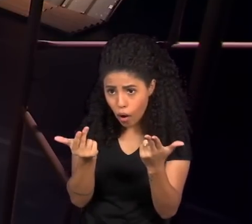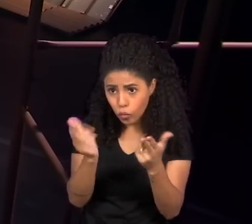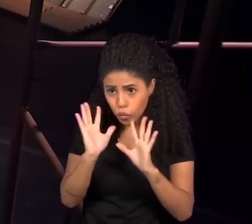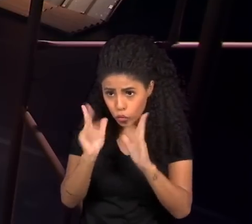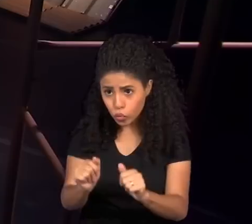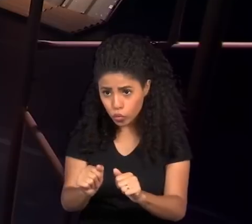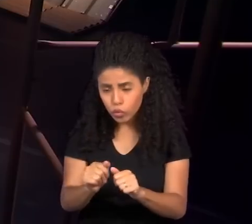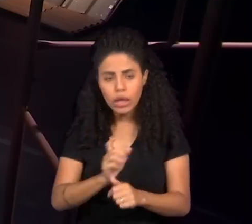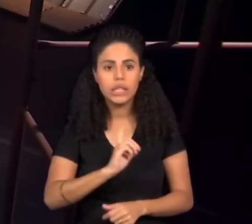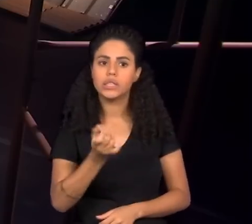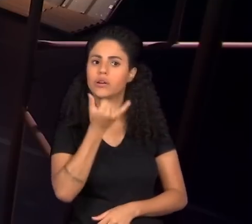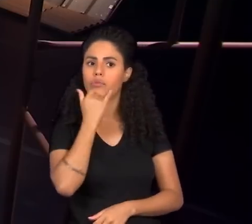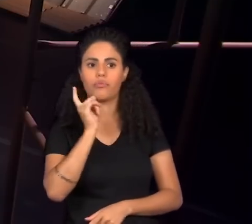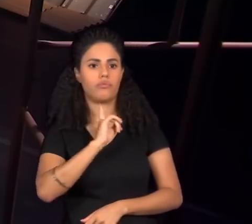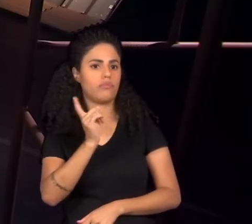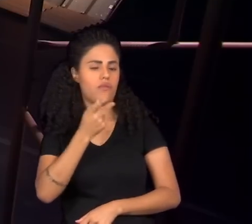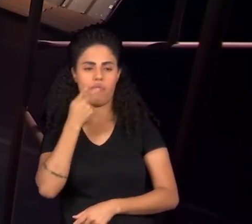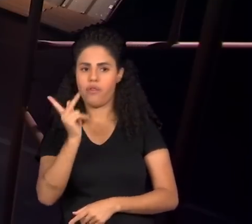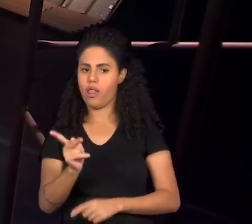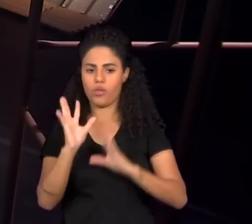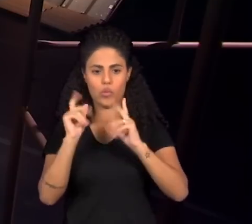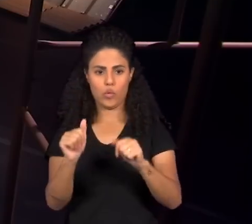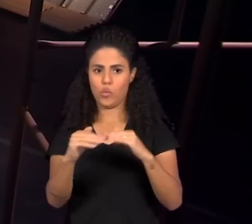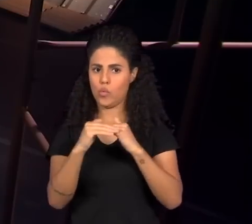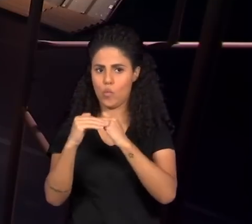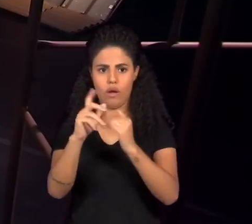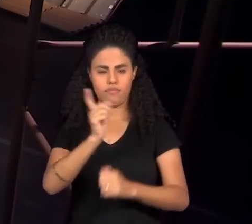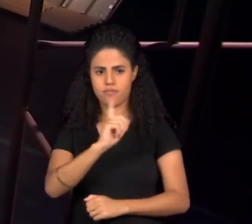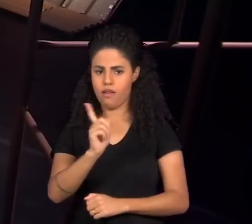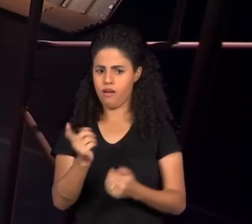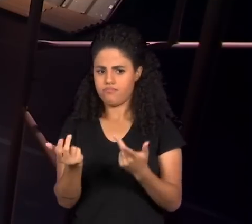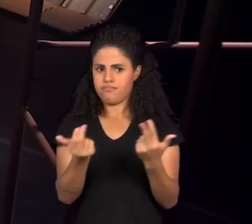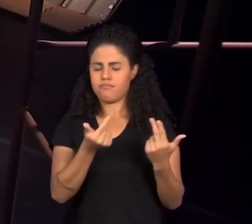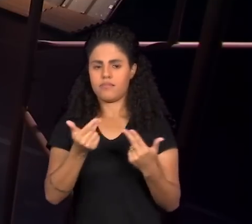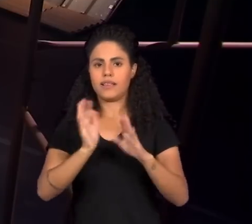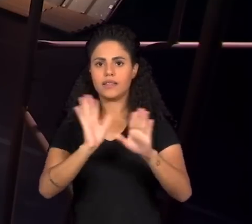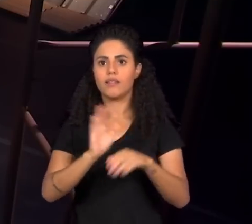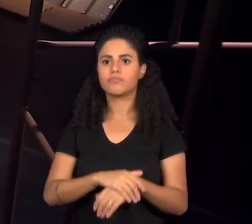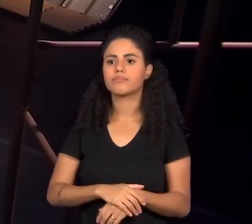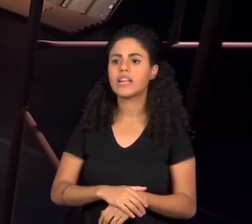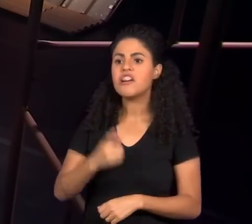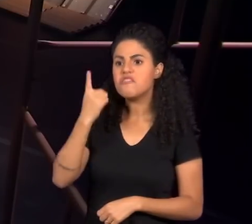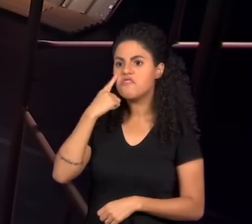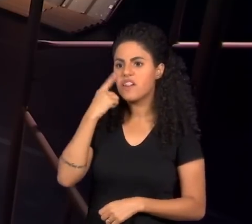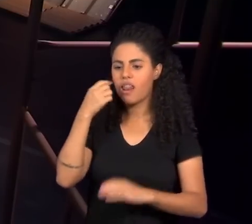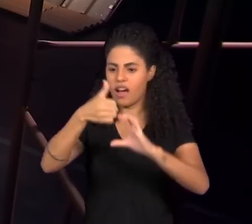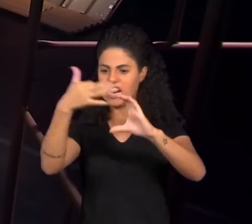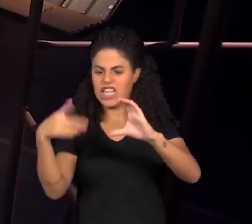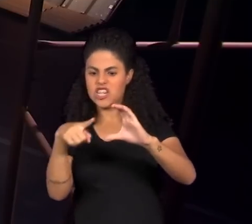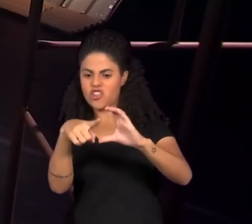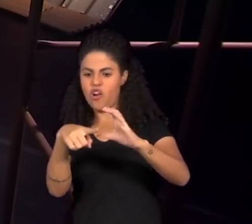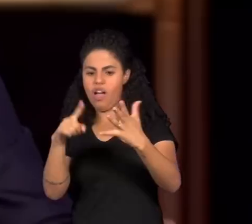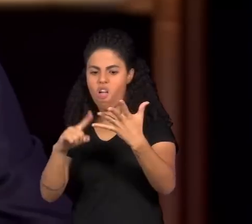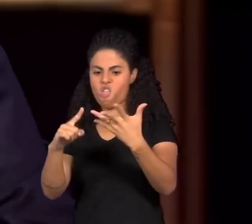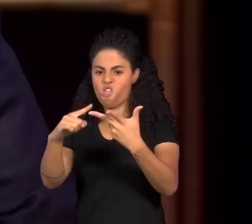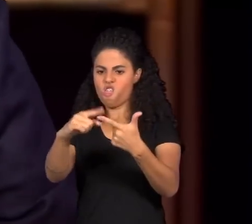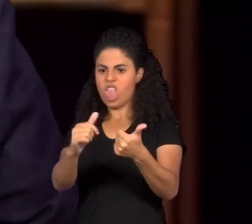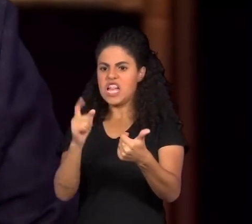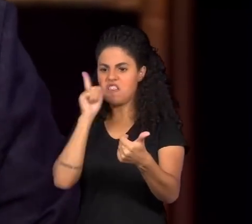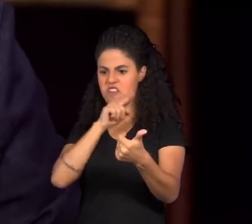parte daqueles que olha para a igreja e vê os defeitos e pouco as virtudes. Não, eu estou aqui